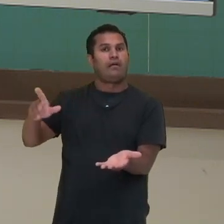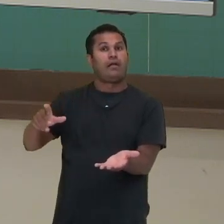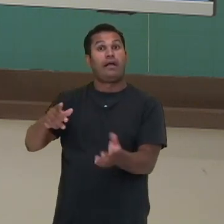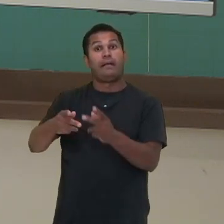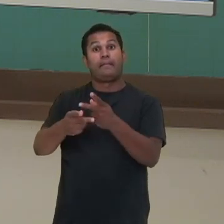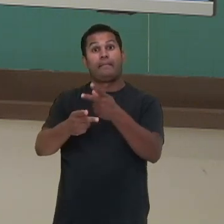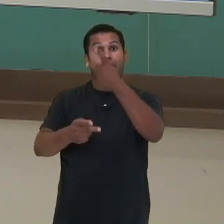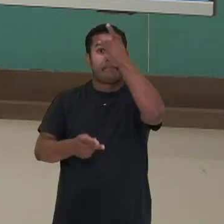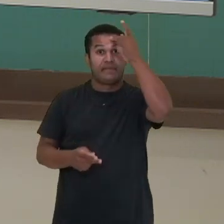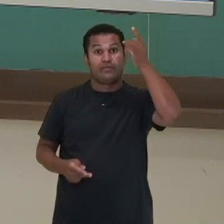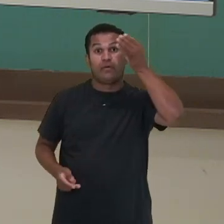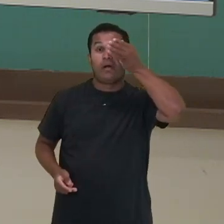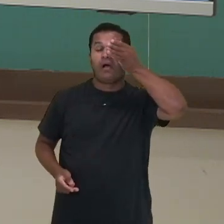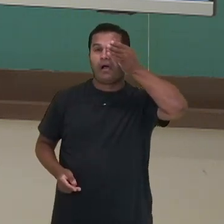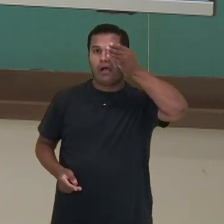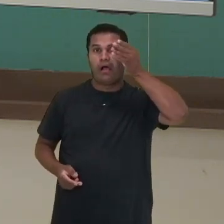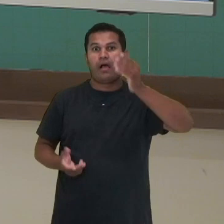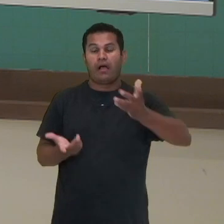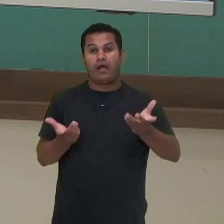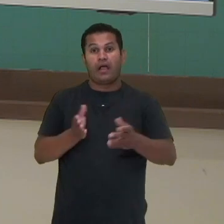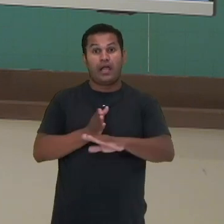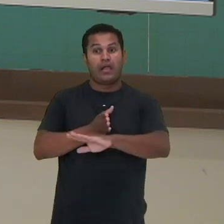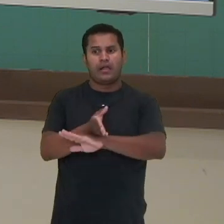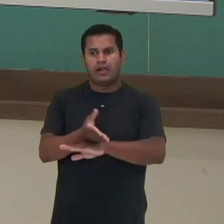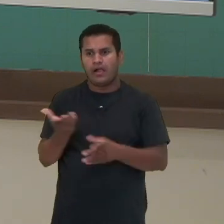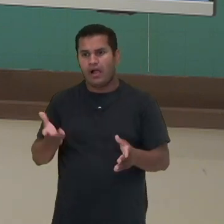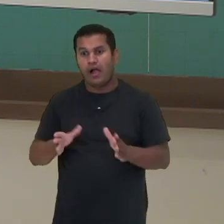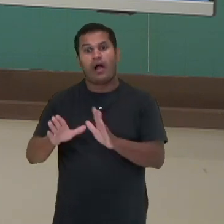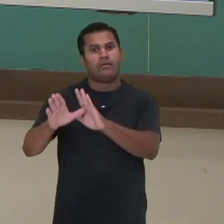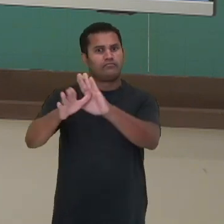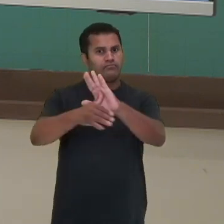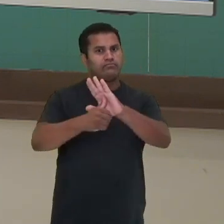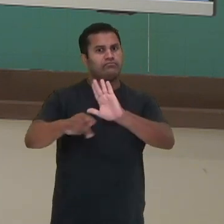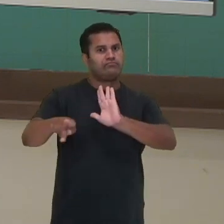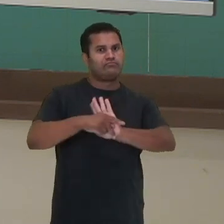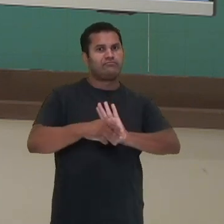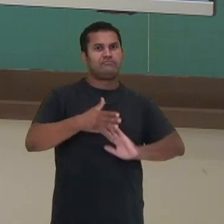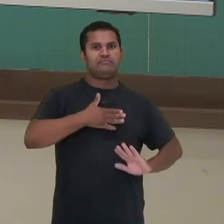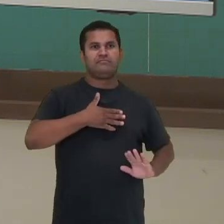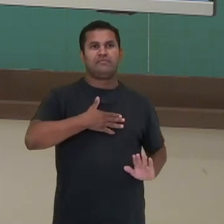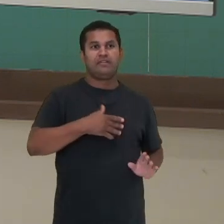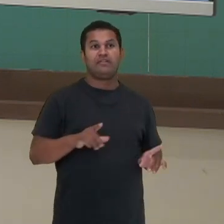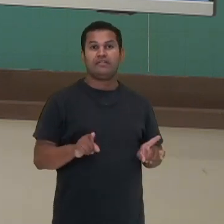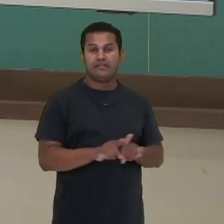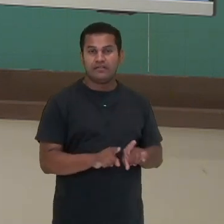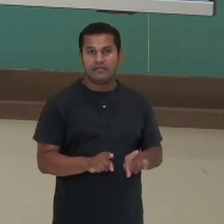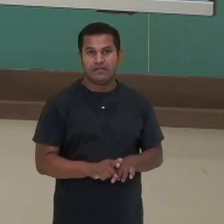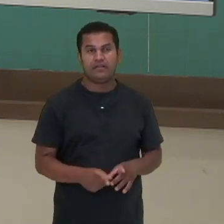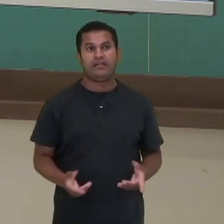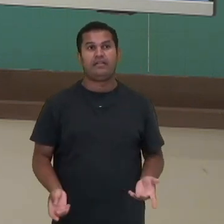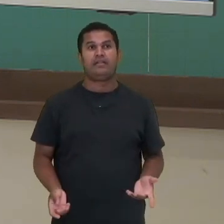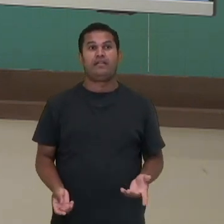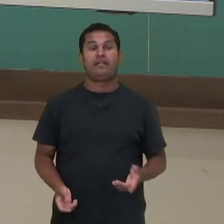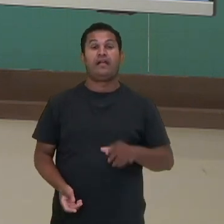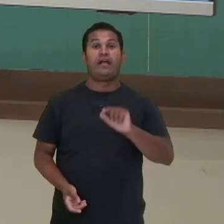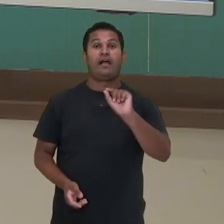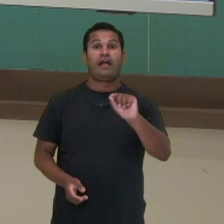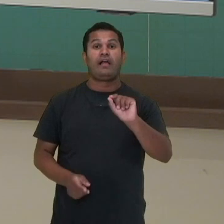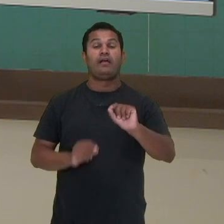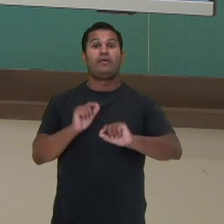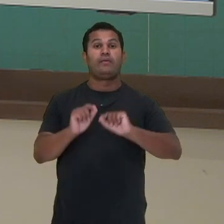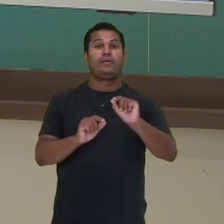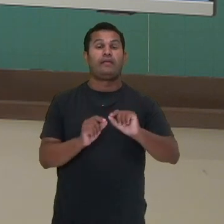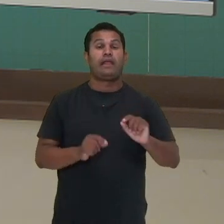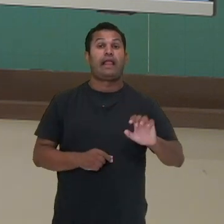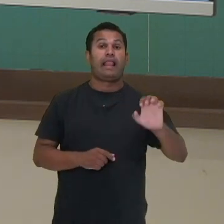para ele, né? Então aqui, ó, exploradores europeus fizeram diversas viagens para o mundo novo mundo,